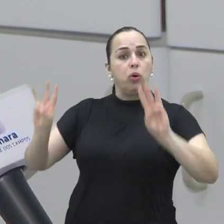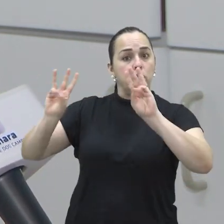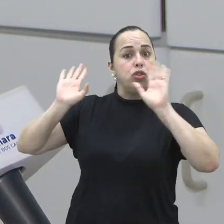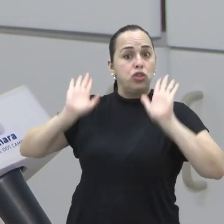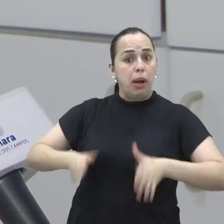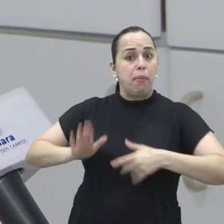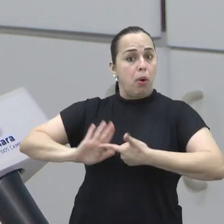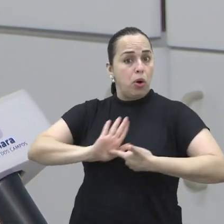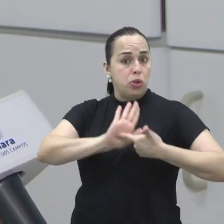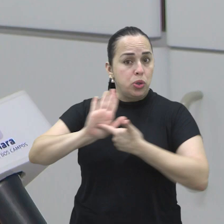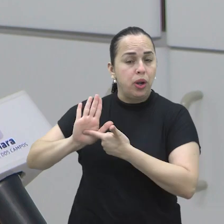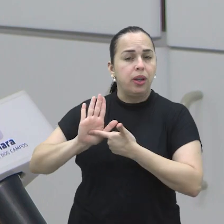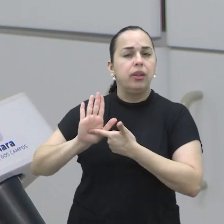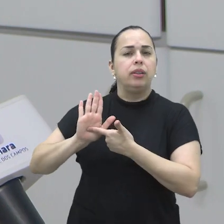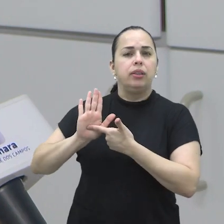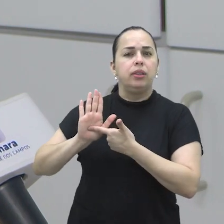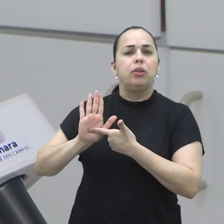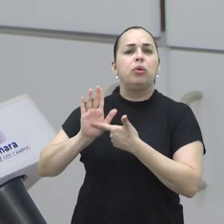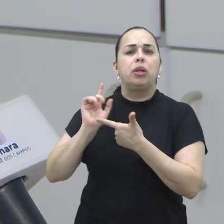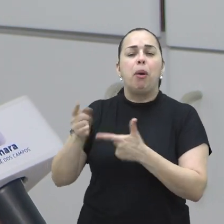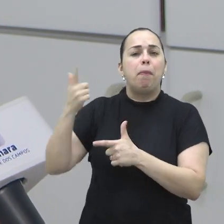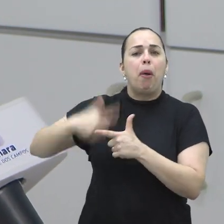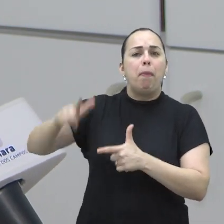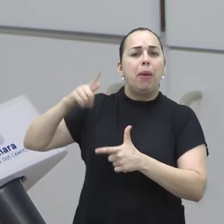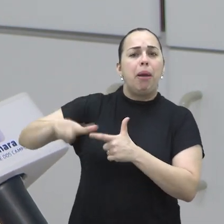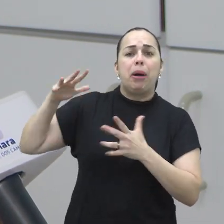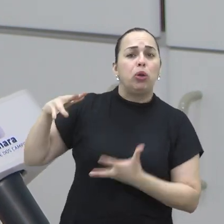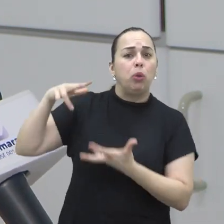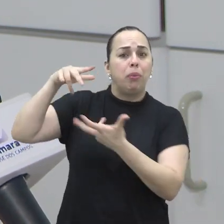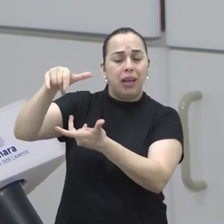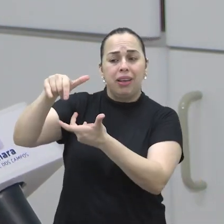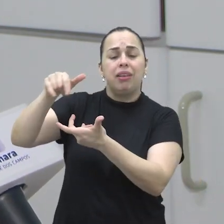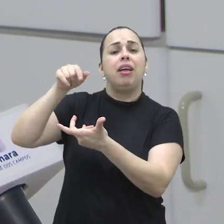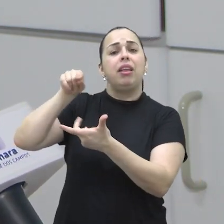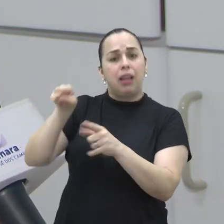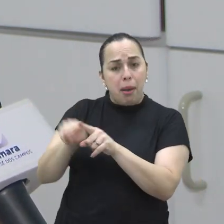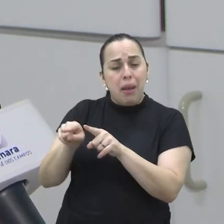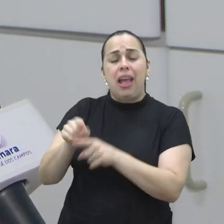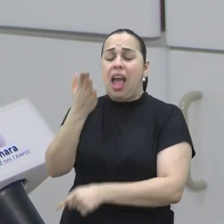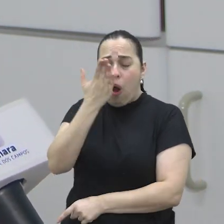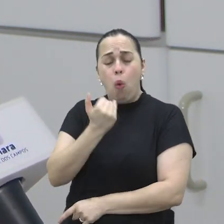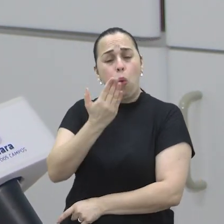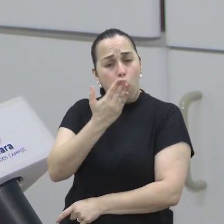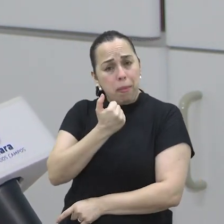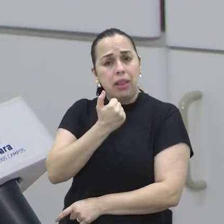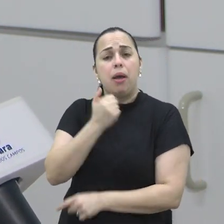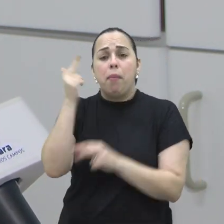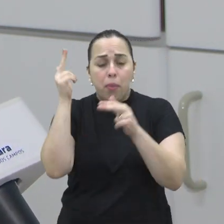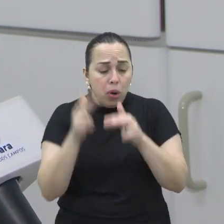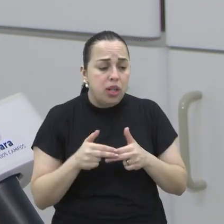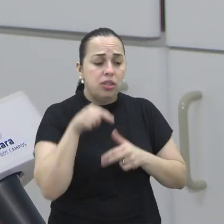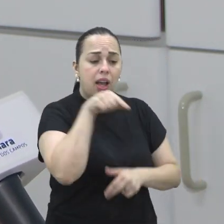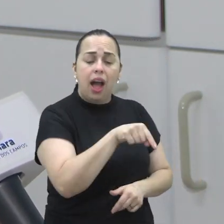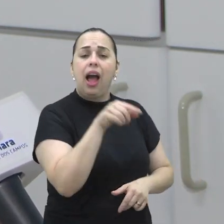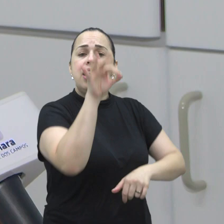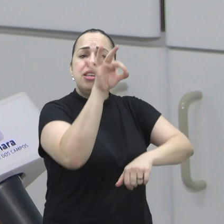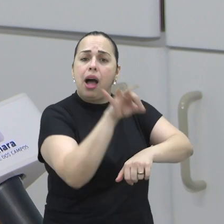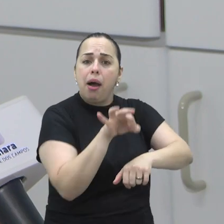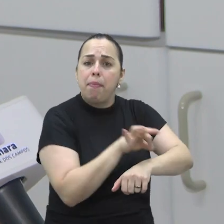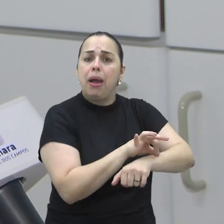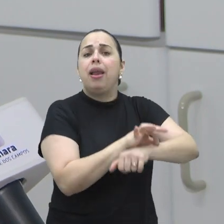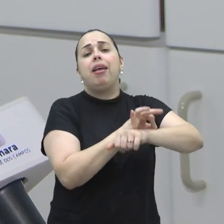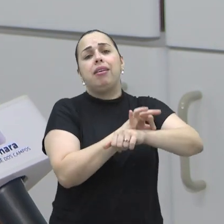já apontou que uma das grandes questões mundiais é a questão da alimentação, né? Então, nós temos